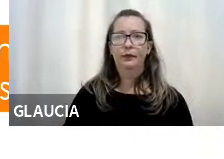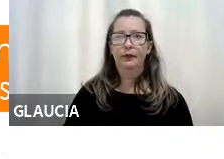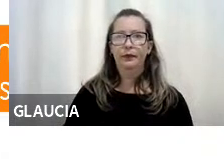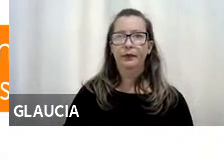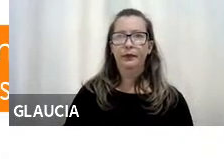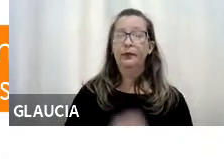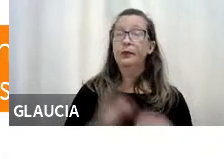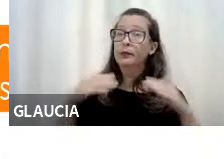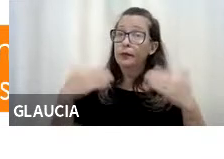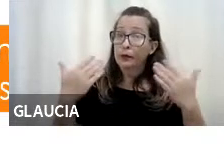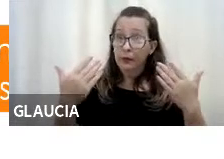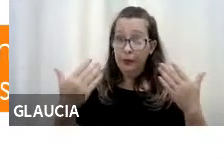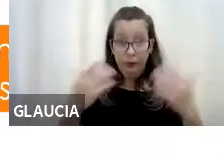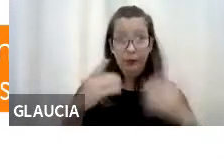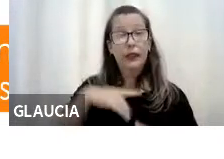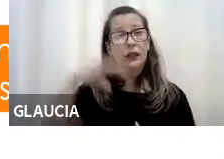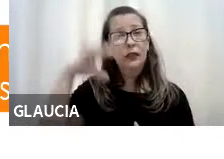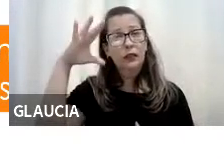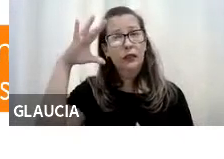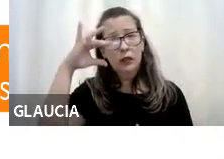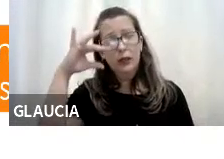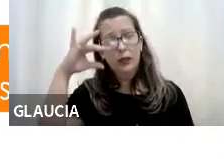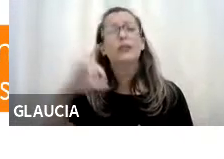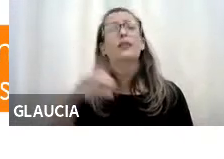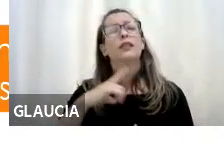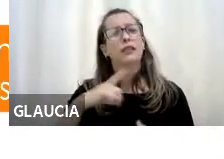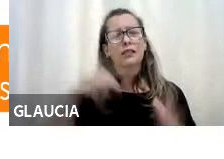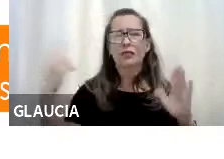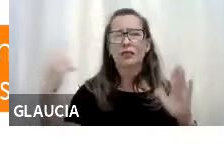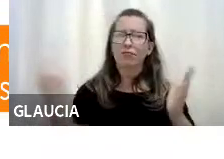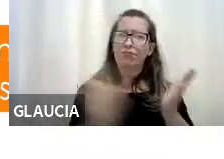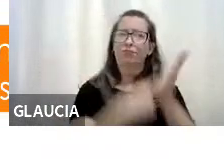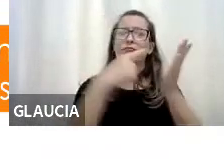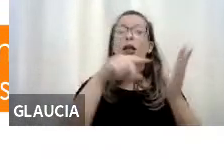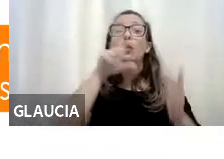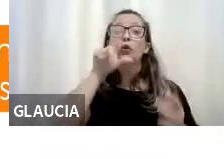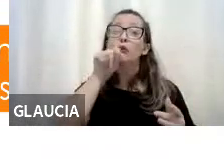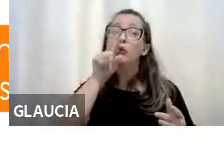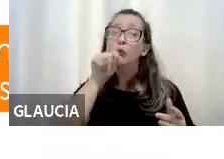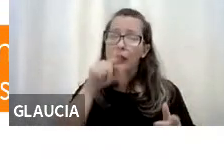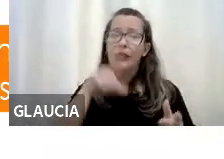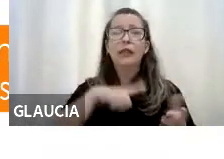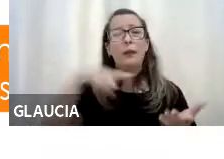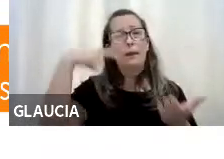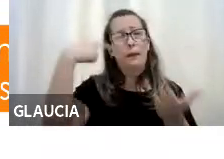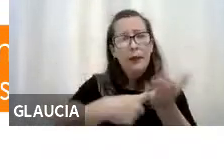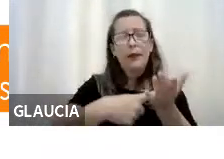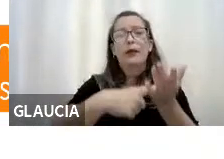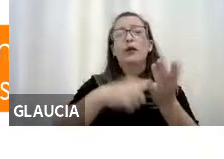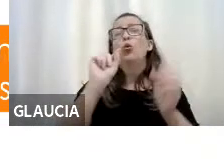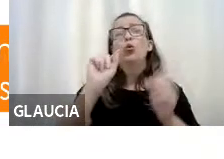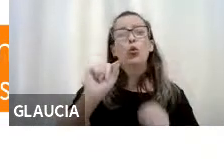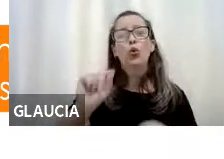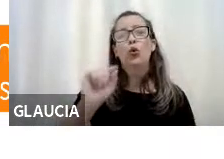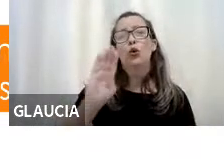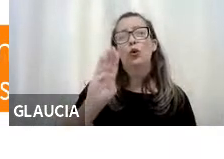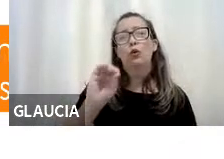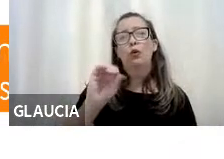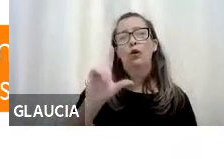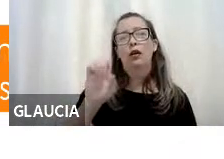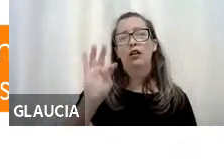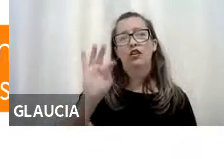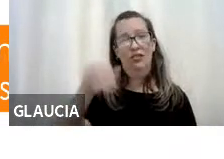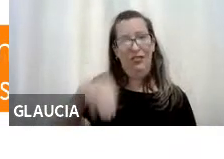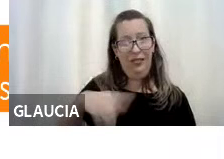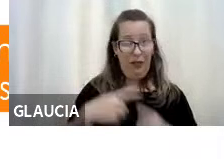Então, e o Twitter concentra a maior parte do impacto com os boletins, né? Os boletins, eles disseminam muito mais